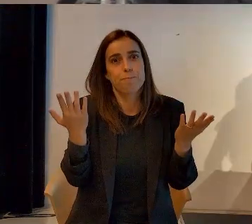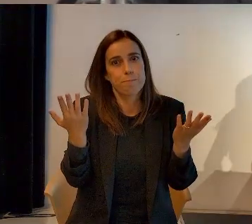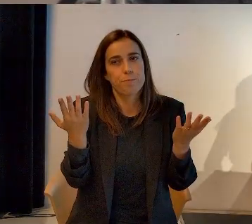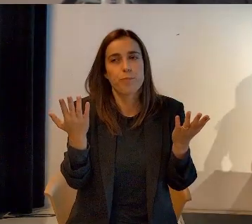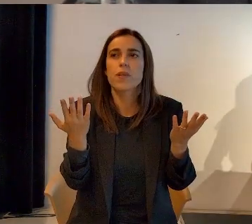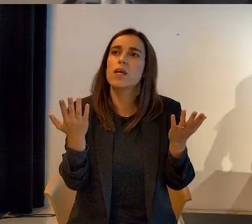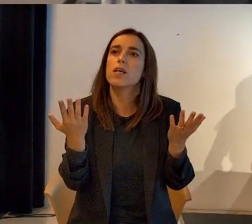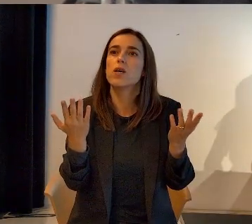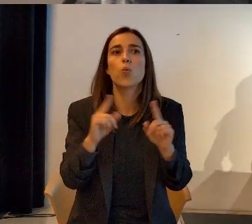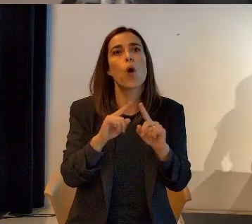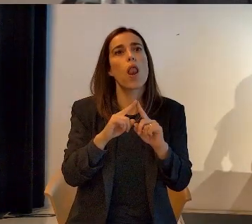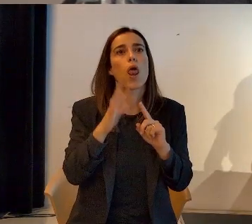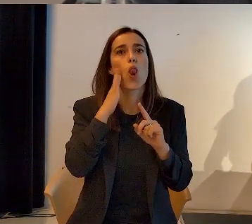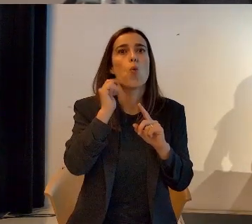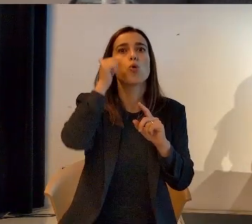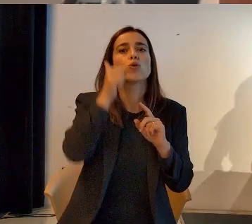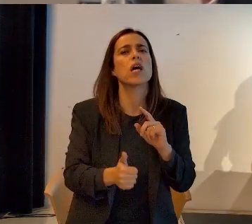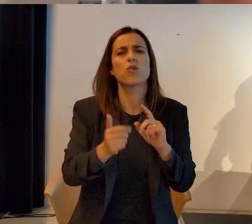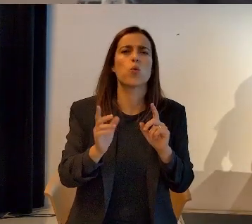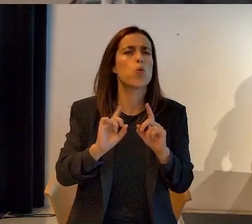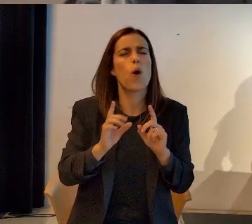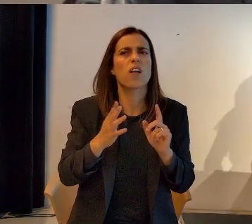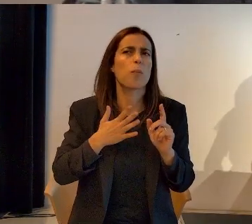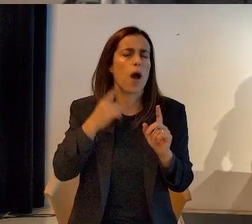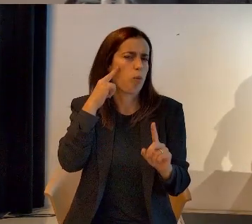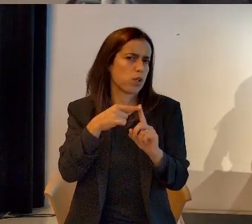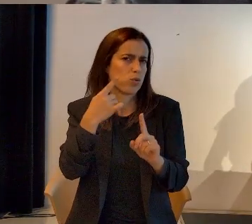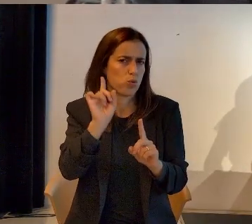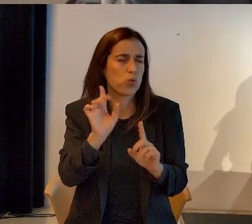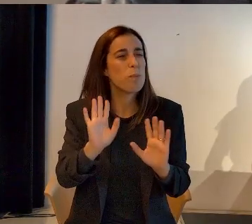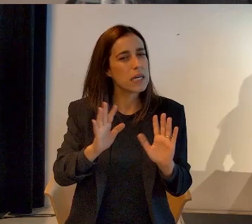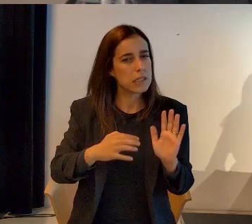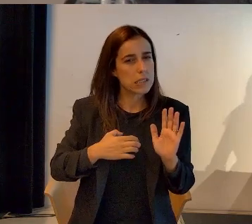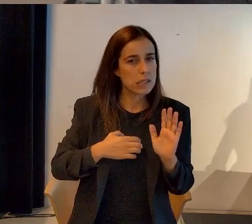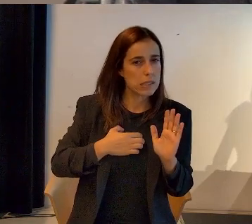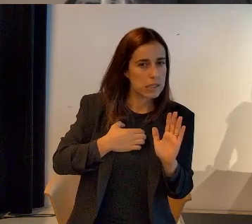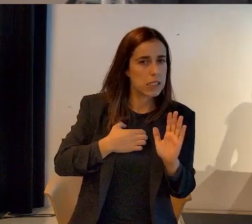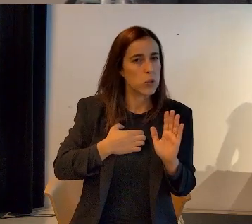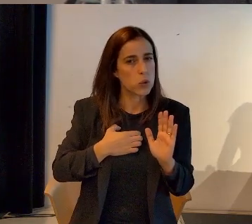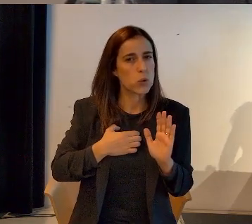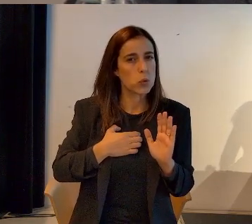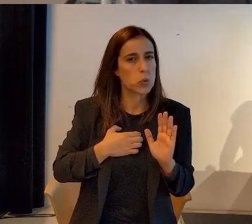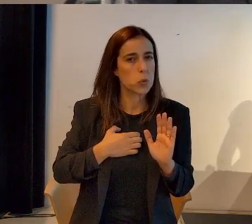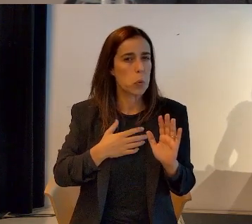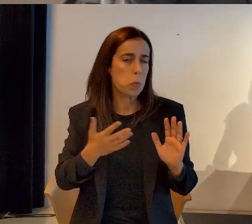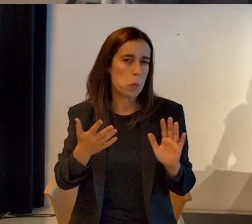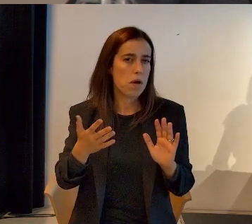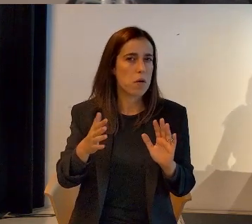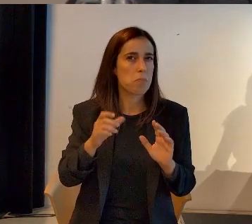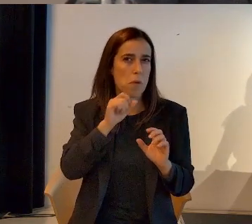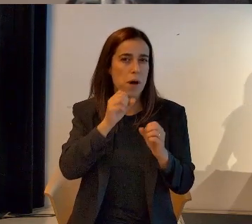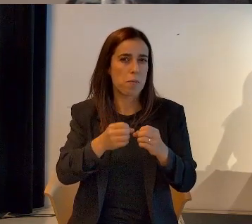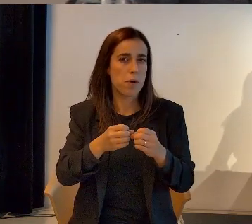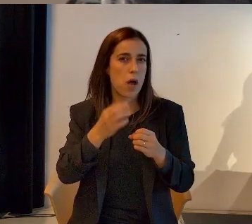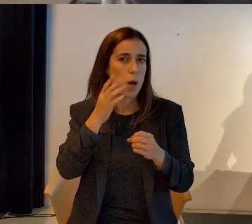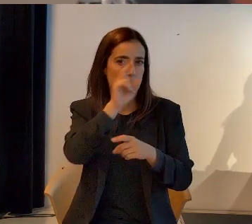uma medição correta, não é isso que procuramos, mas temos a sensação de que iremos manter, ou talvez mesmo aumentar, o